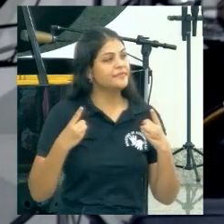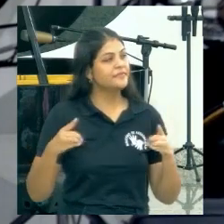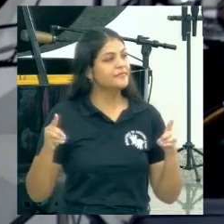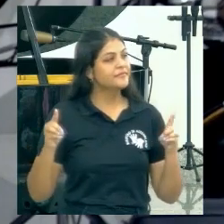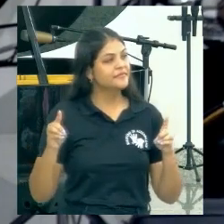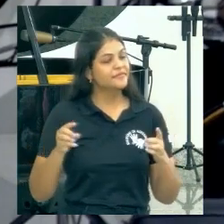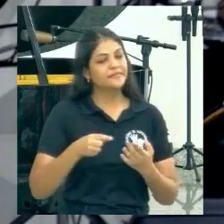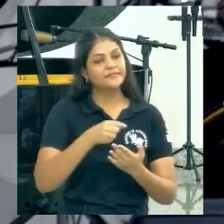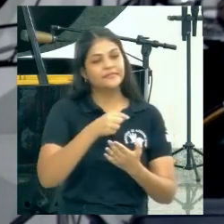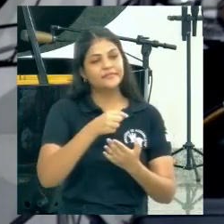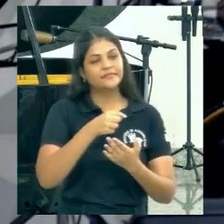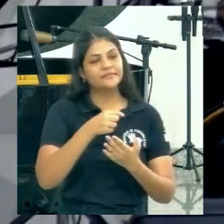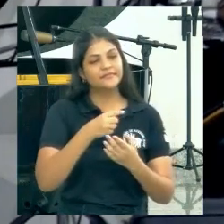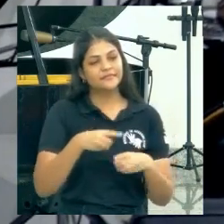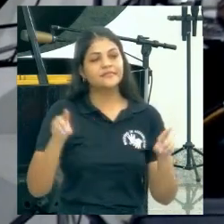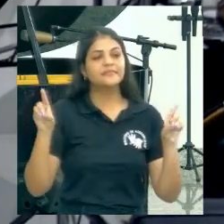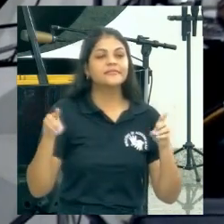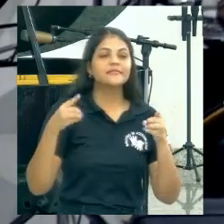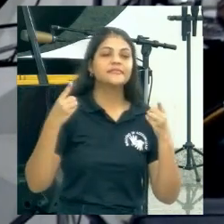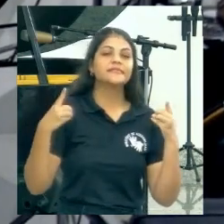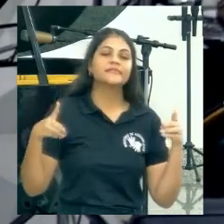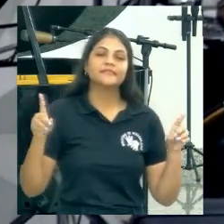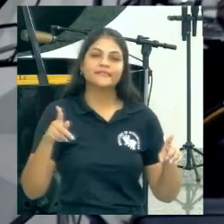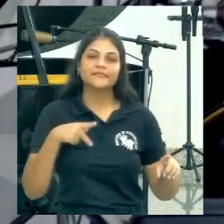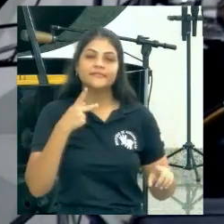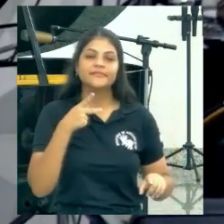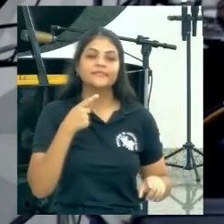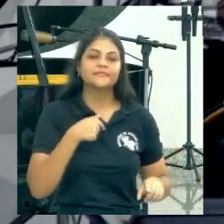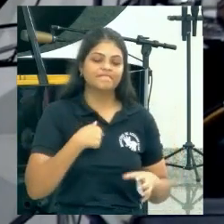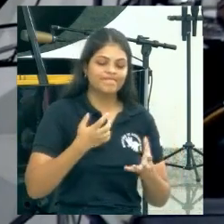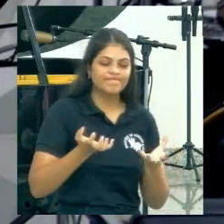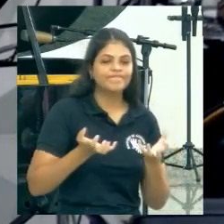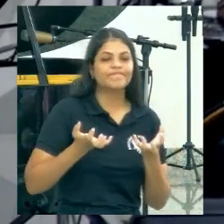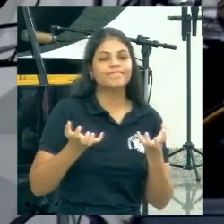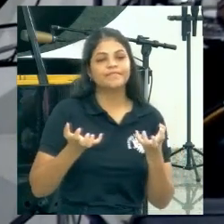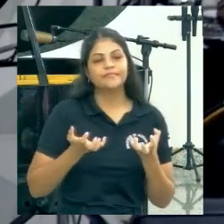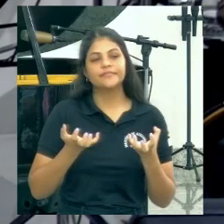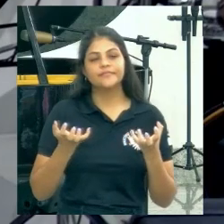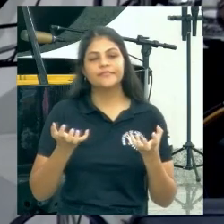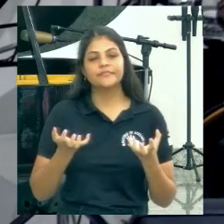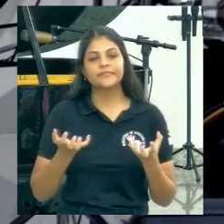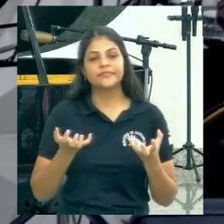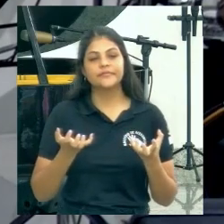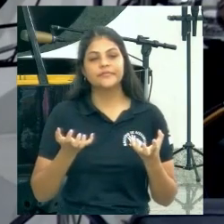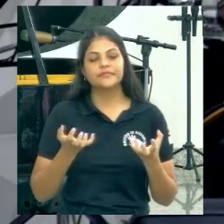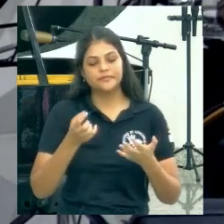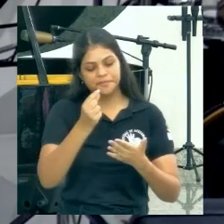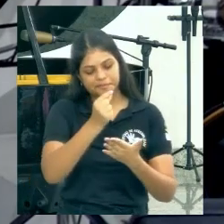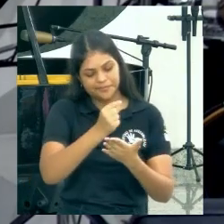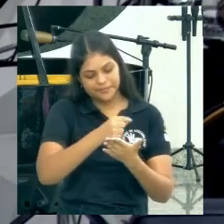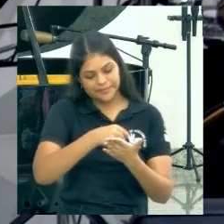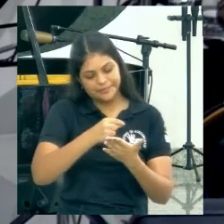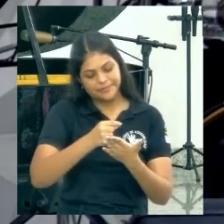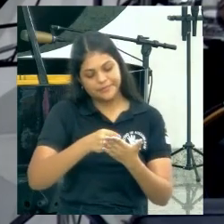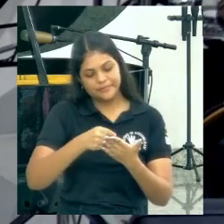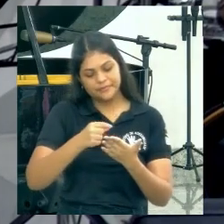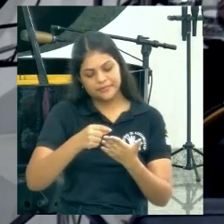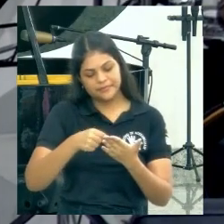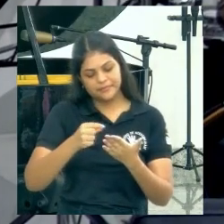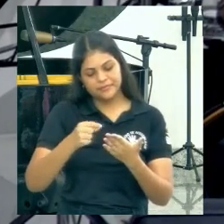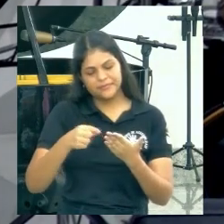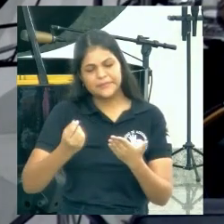na sua canção, ele diz assim: eu quero ser uma carta.